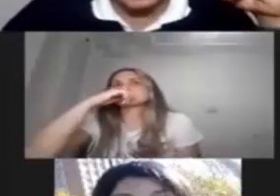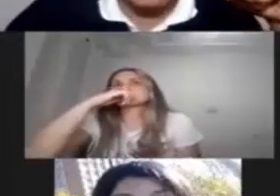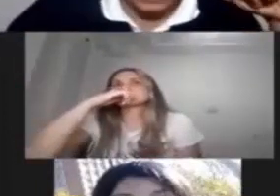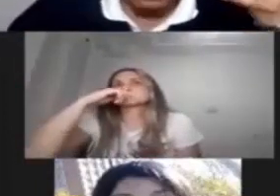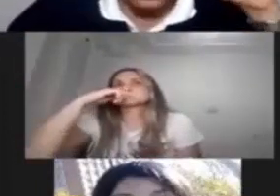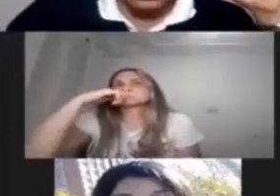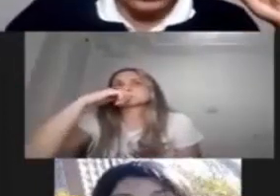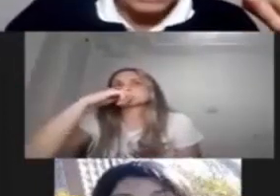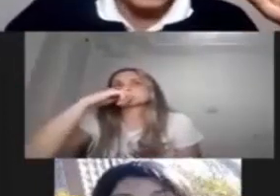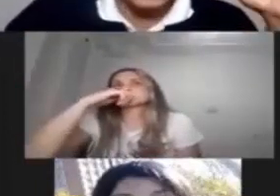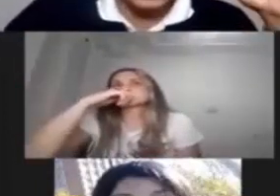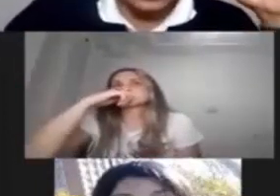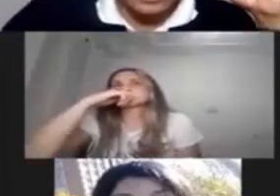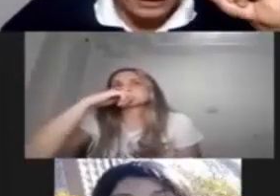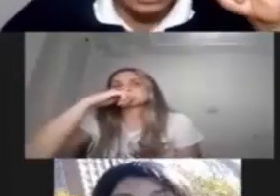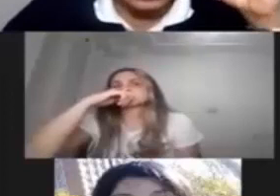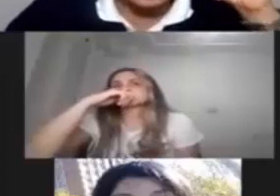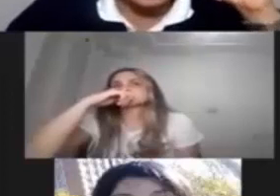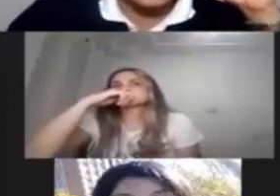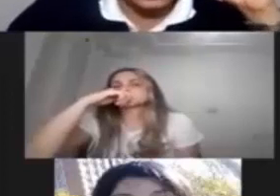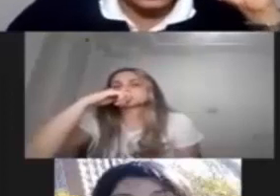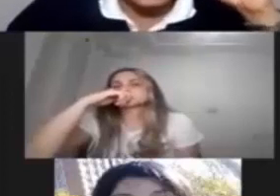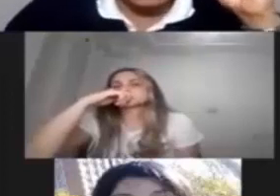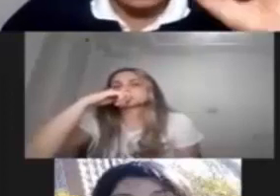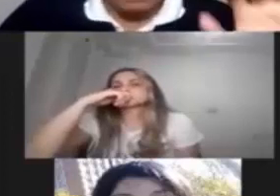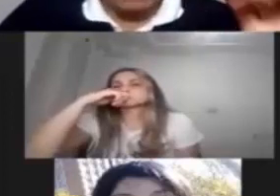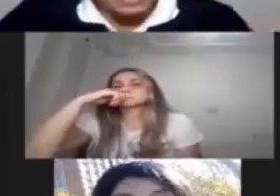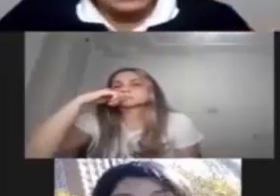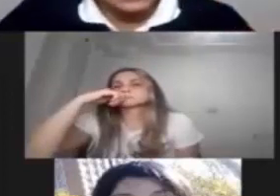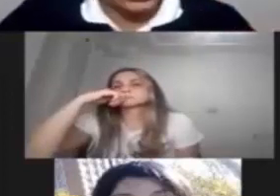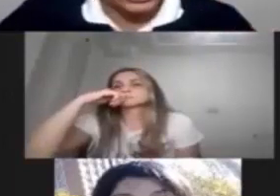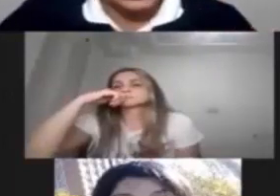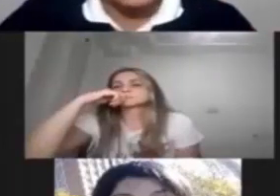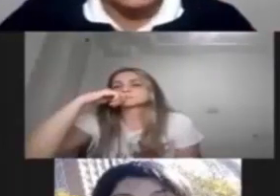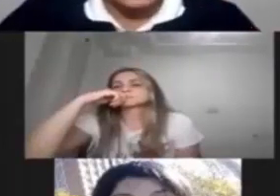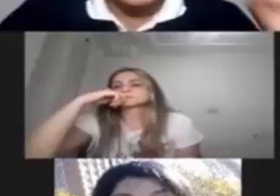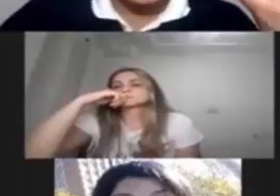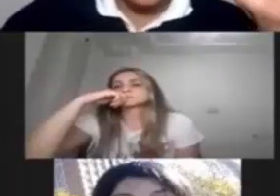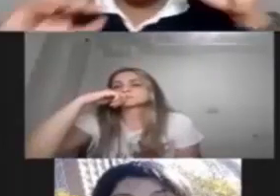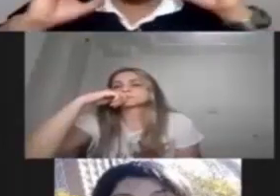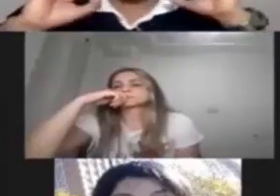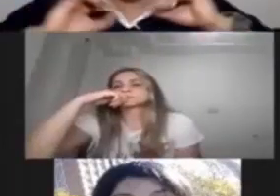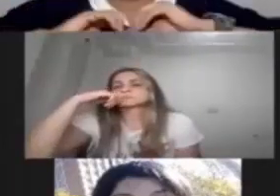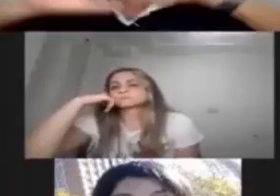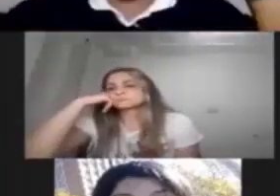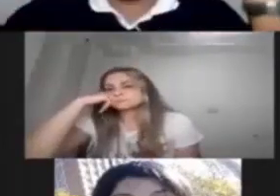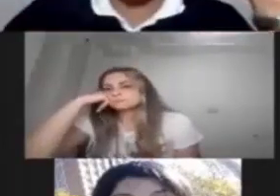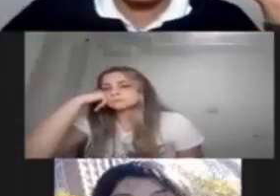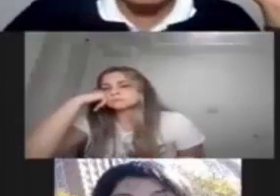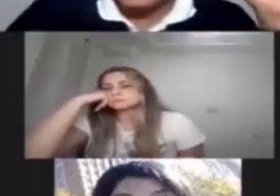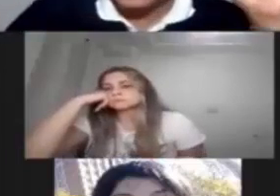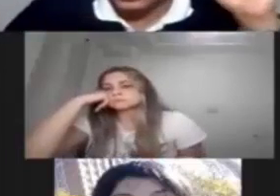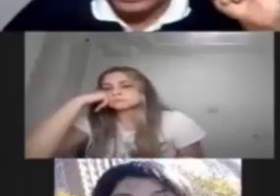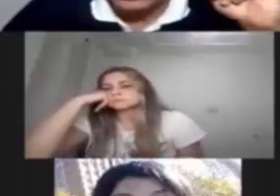foi até as profundezas da terra o pessoal pega esse texto aqui e coloca como se fosse tudo no mesmo